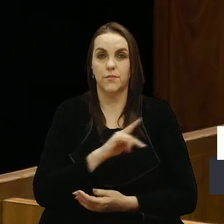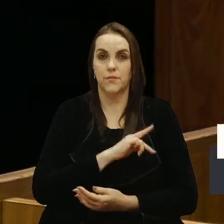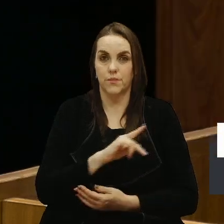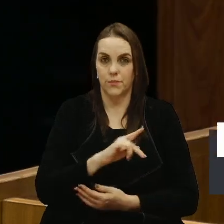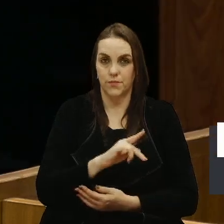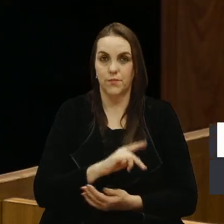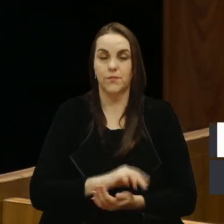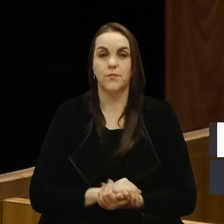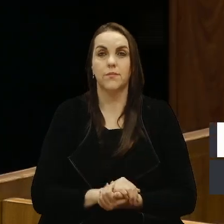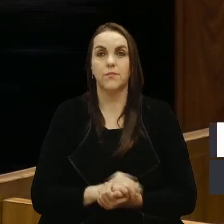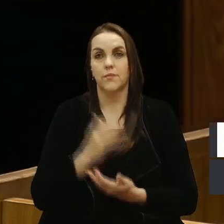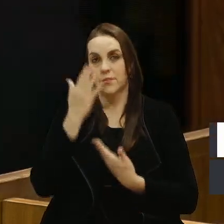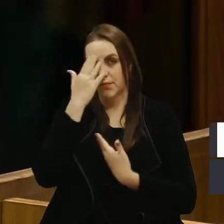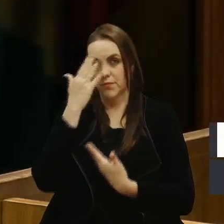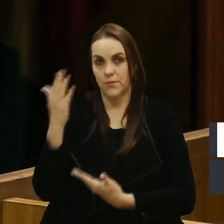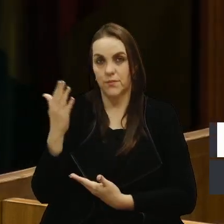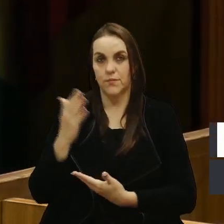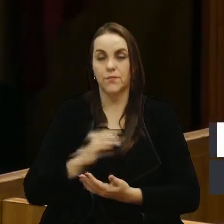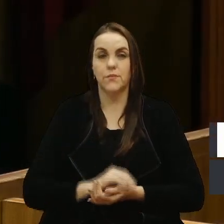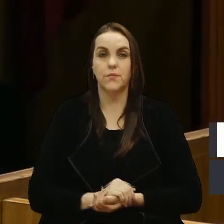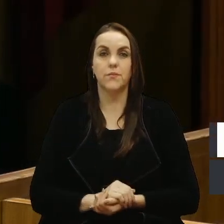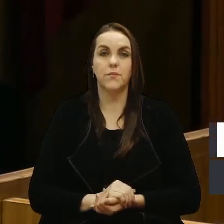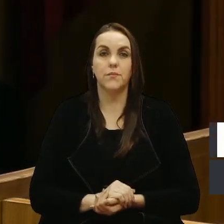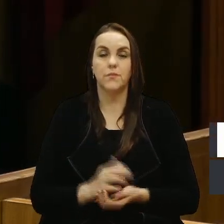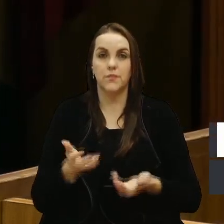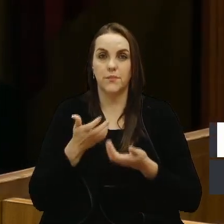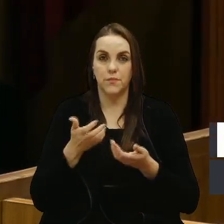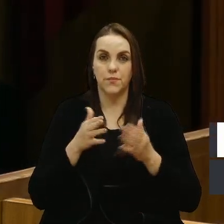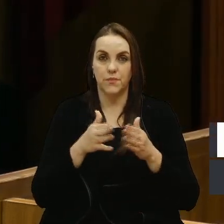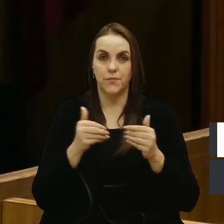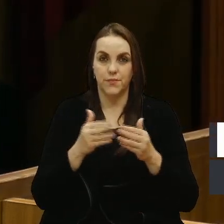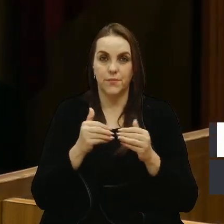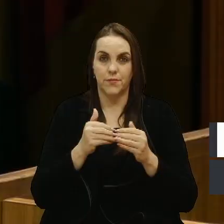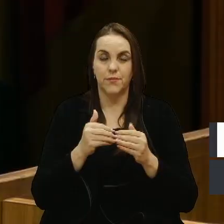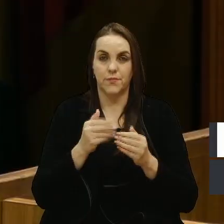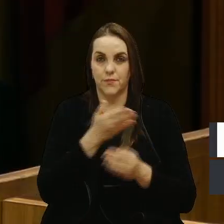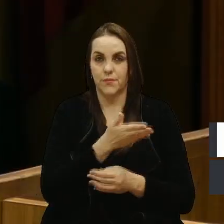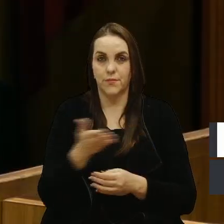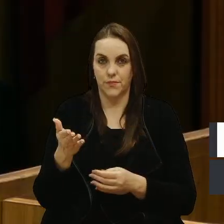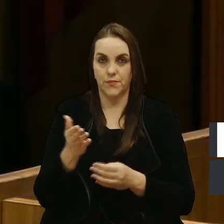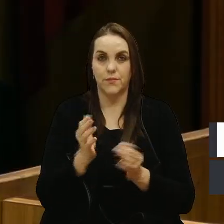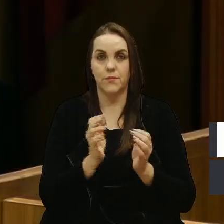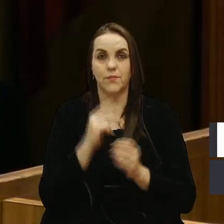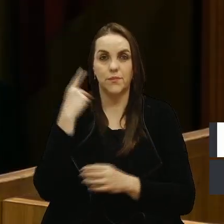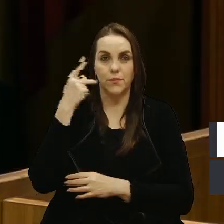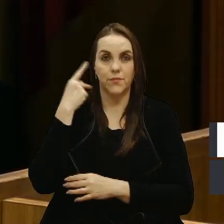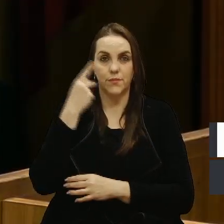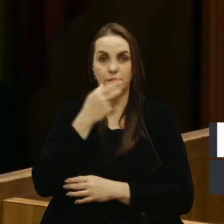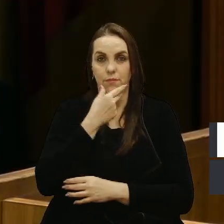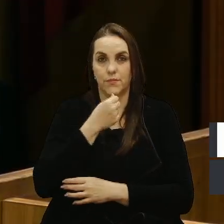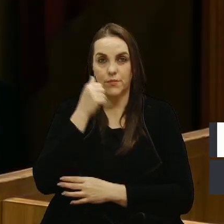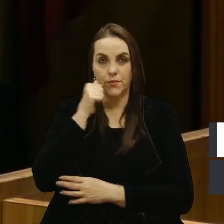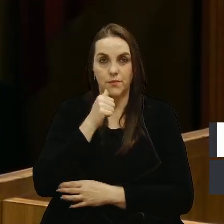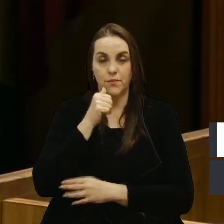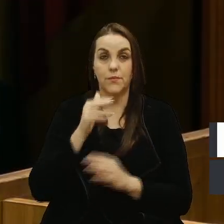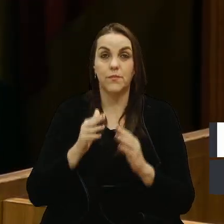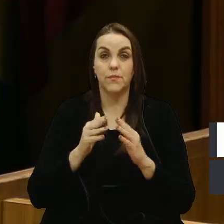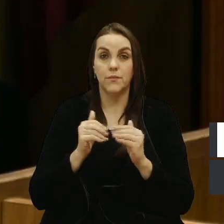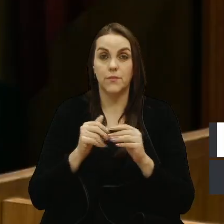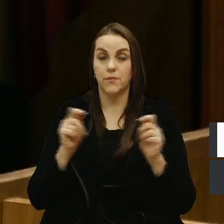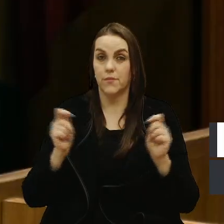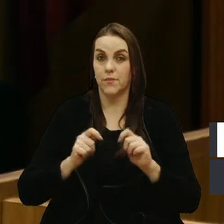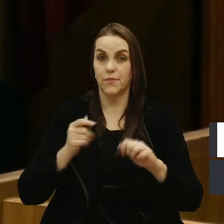Presidente, obrigado. Eu quero solicitar aos nobres pares que possamos aprovar